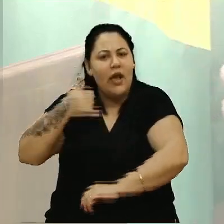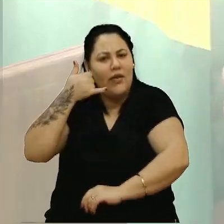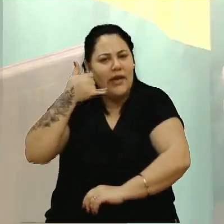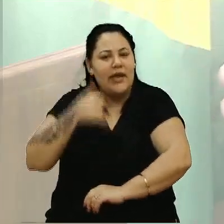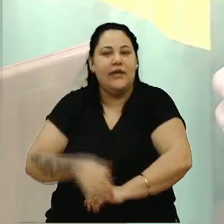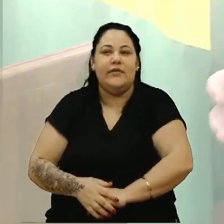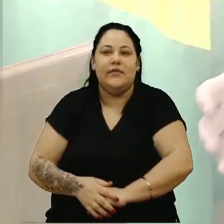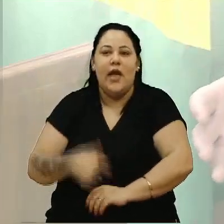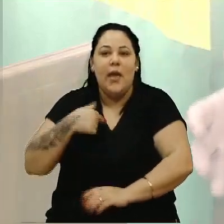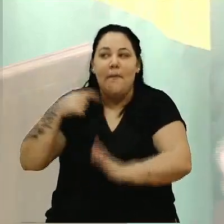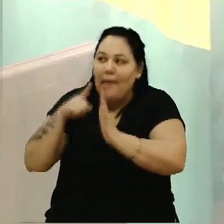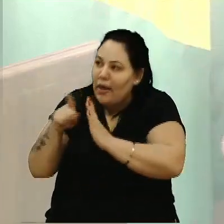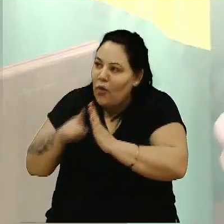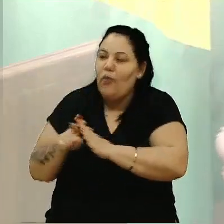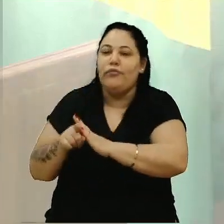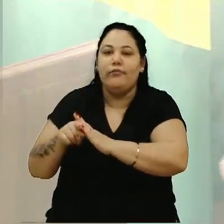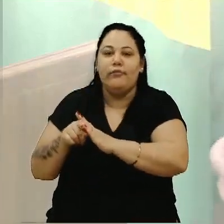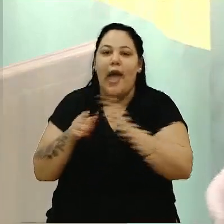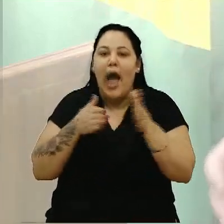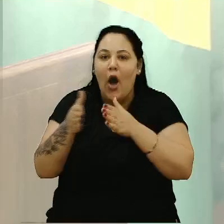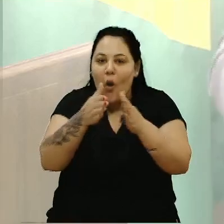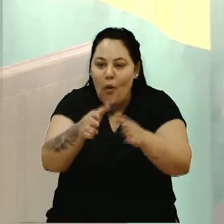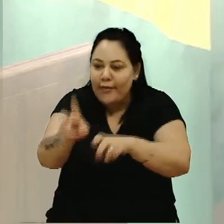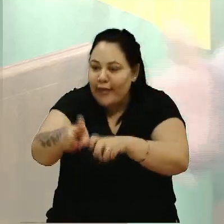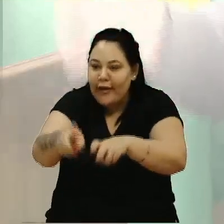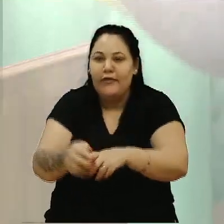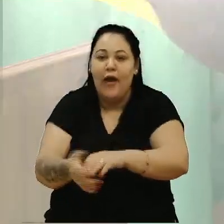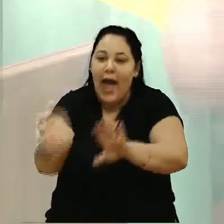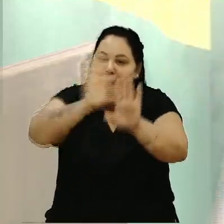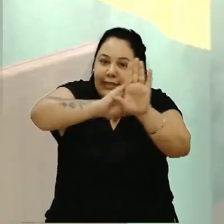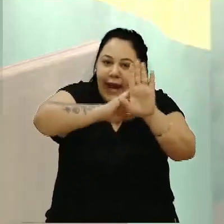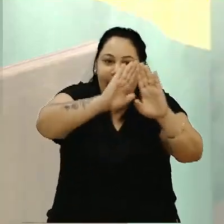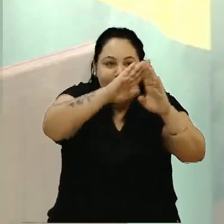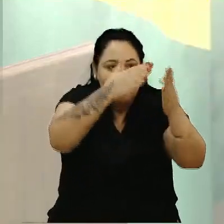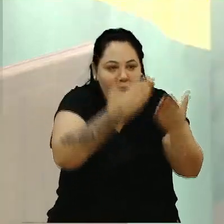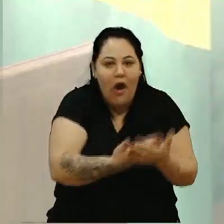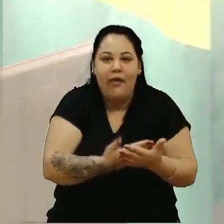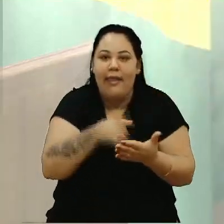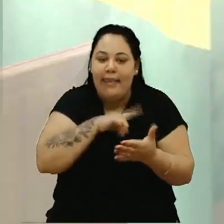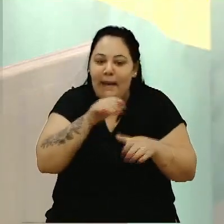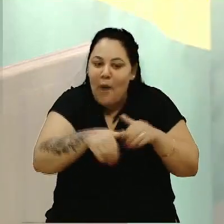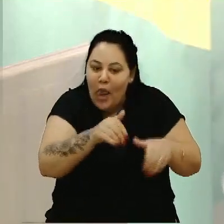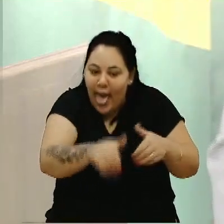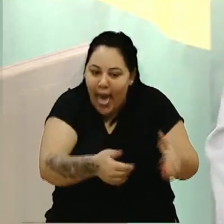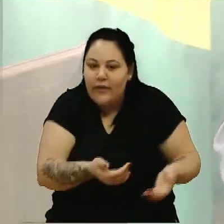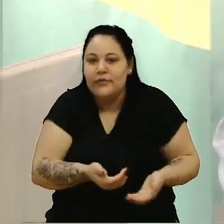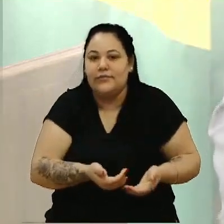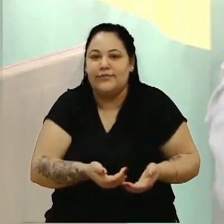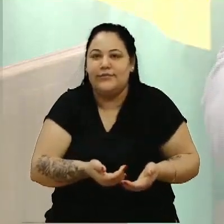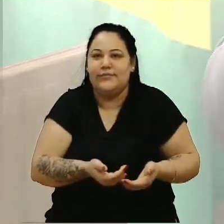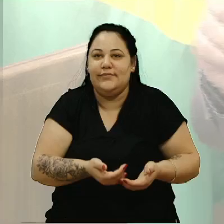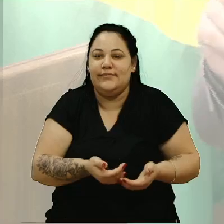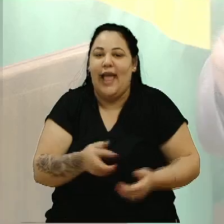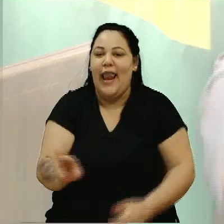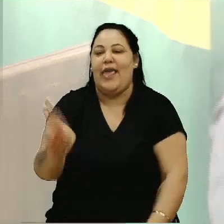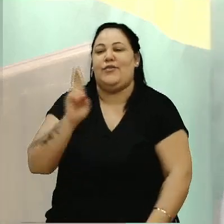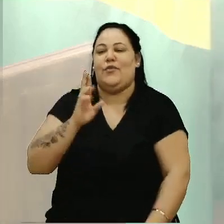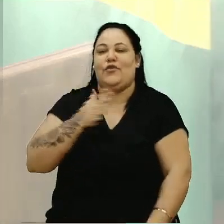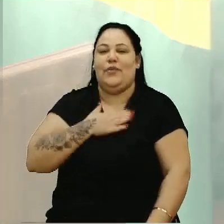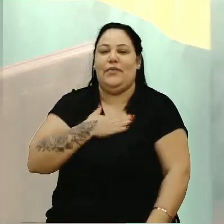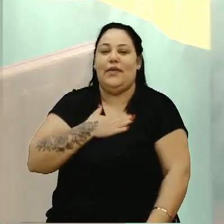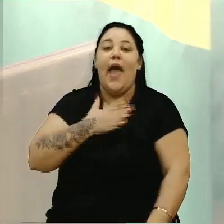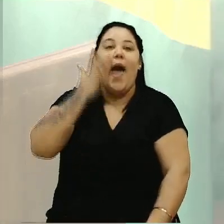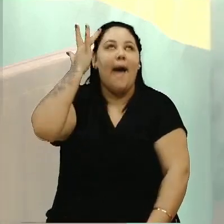Agricultores, Cid, atrás do Tancredo Neves, está cheio de buraco. E o Cid só respondeu assim: